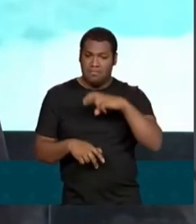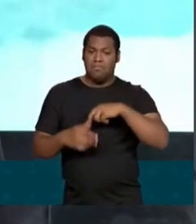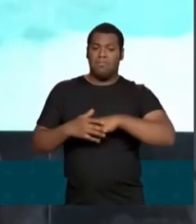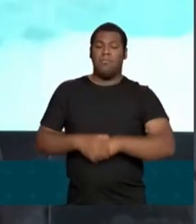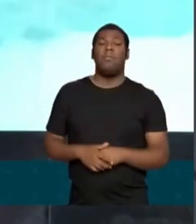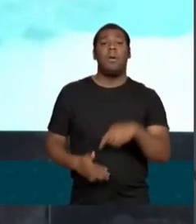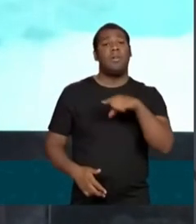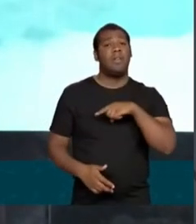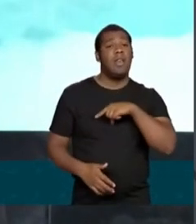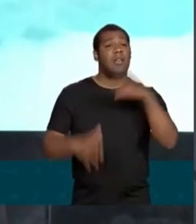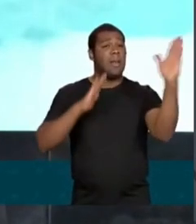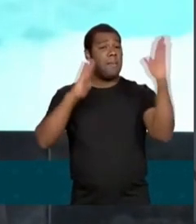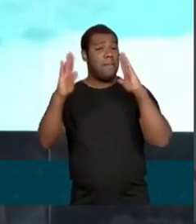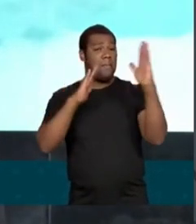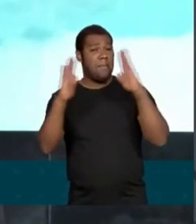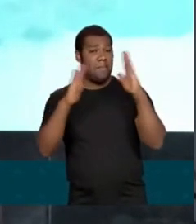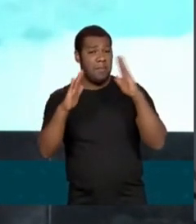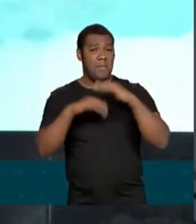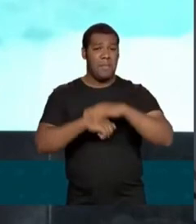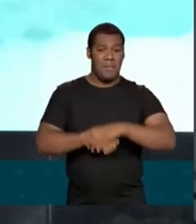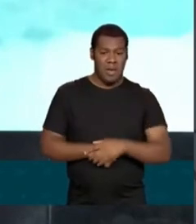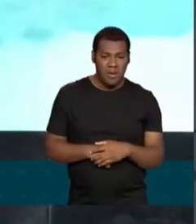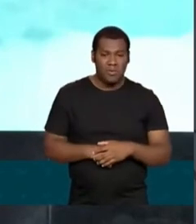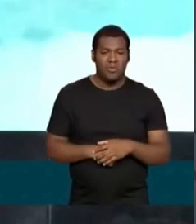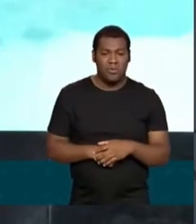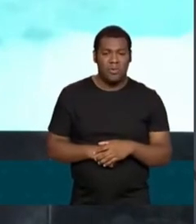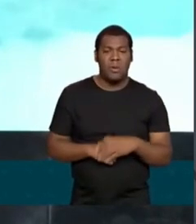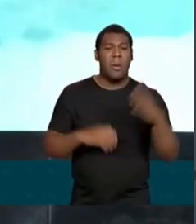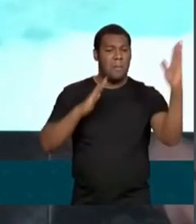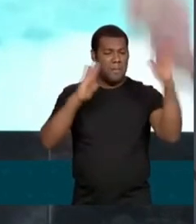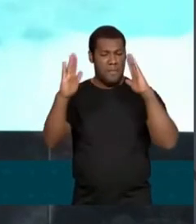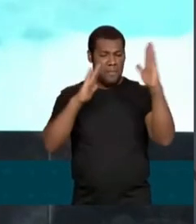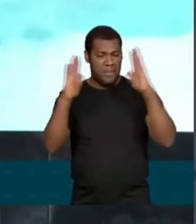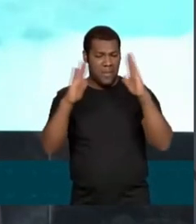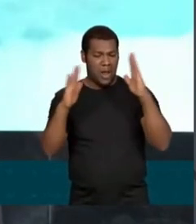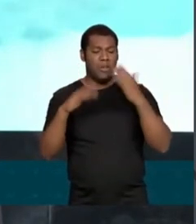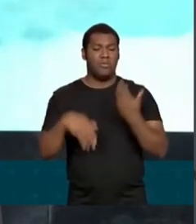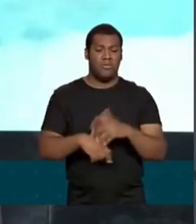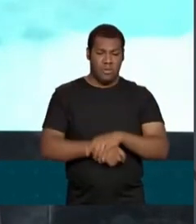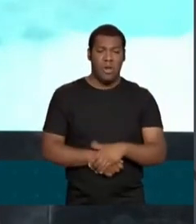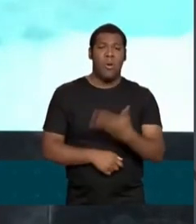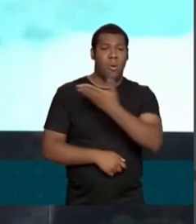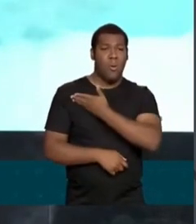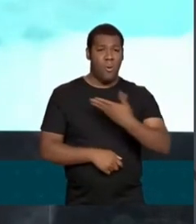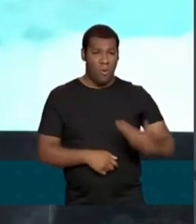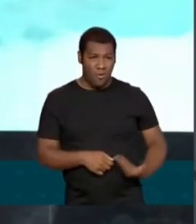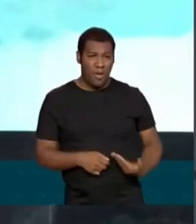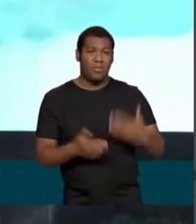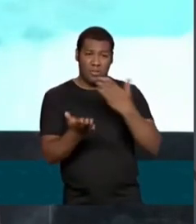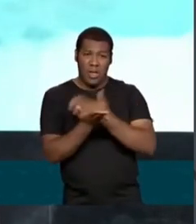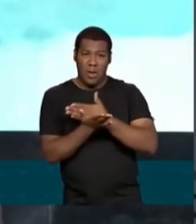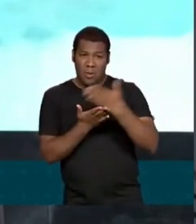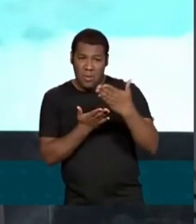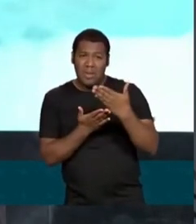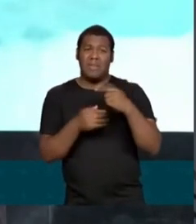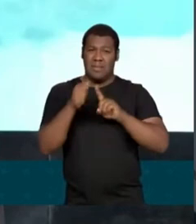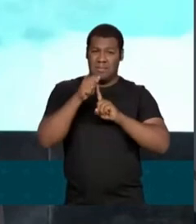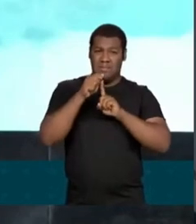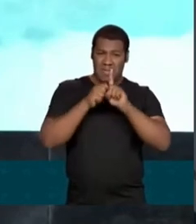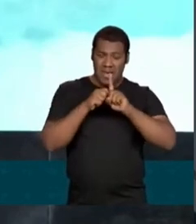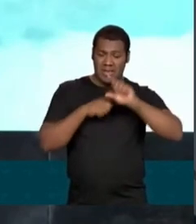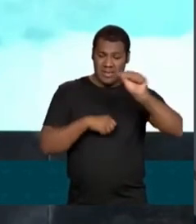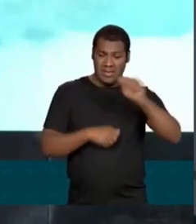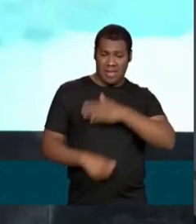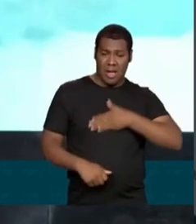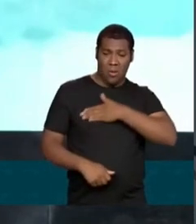caminhada nós temos o prazo de encaminhar peças sanitária é o prazo regular o governo encaminha em agosto segundo semestre nós vamos trabalhar